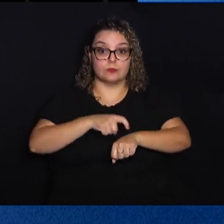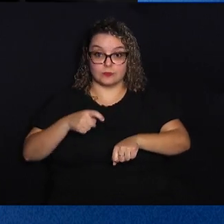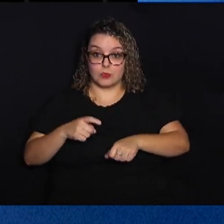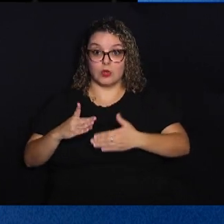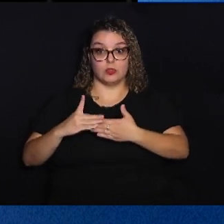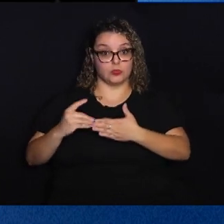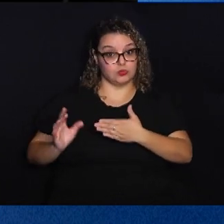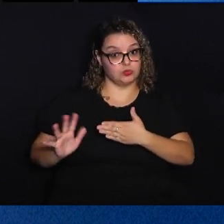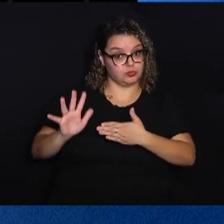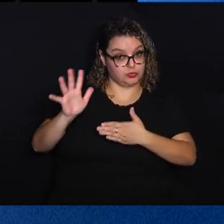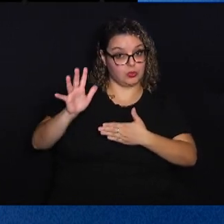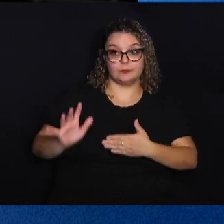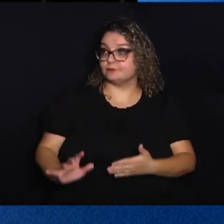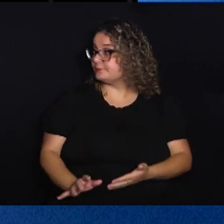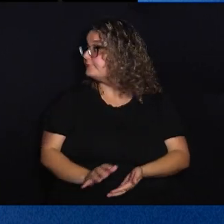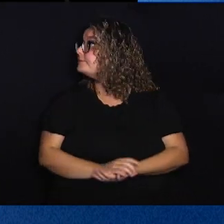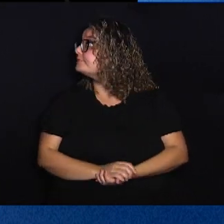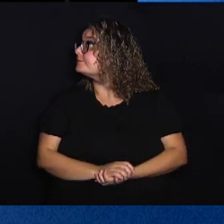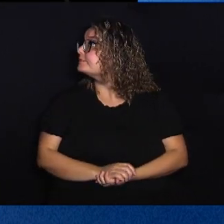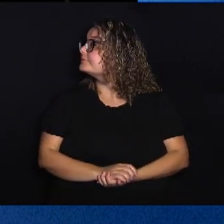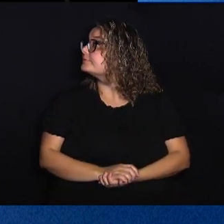dólar alto.